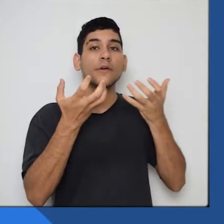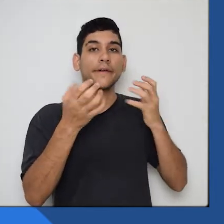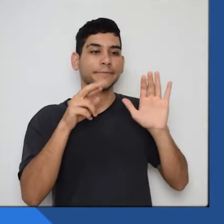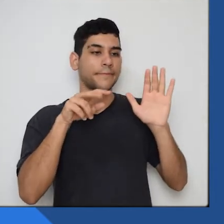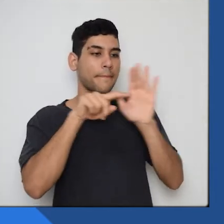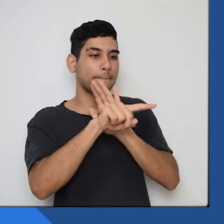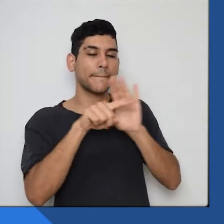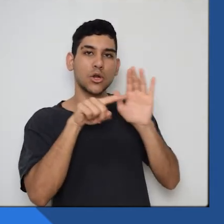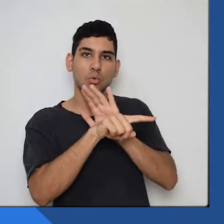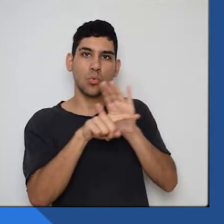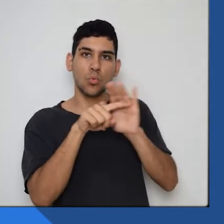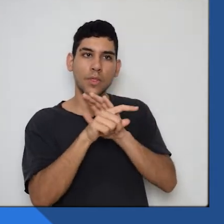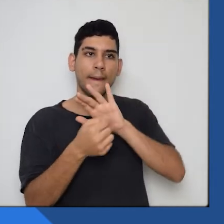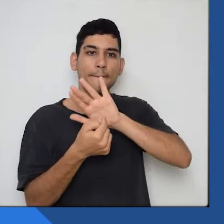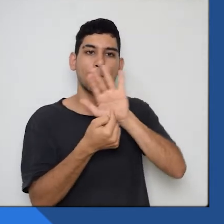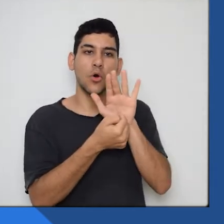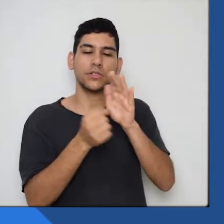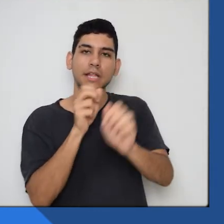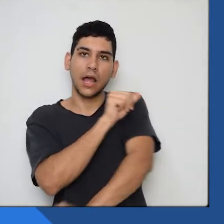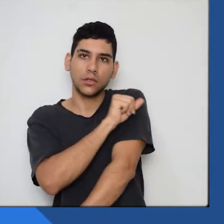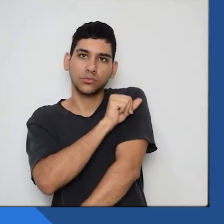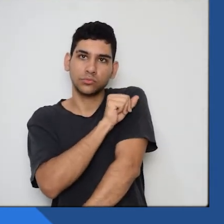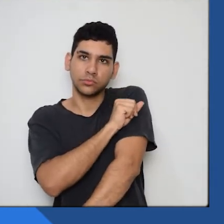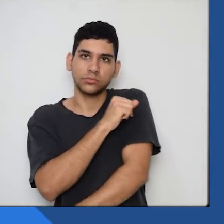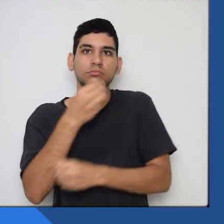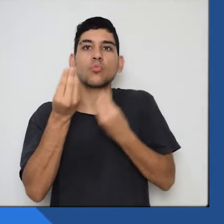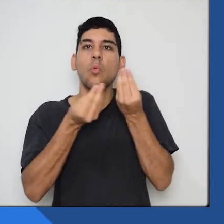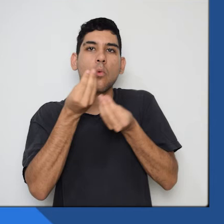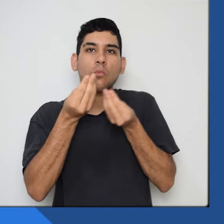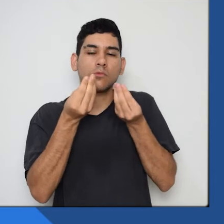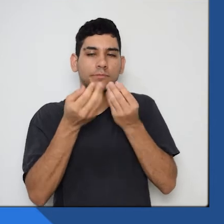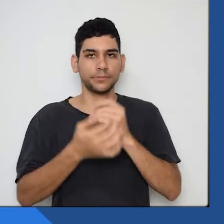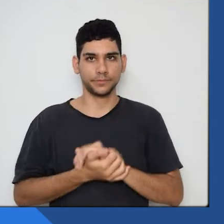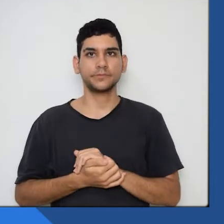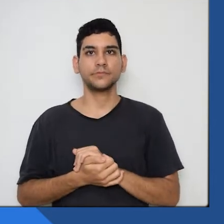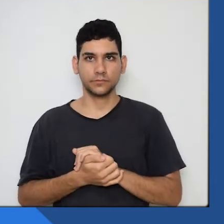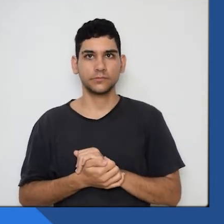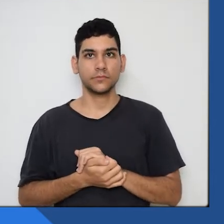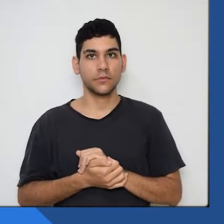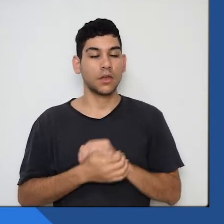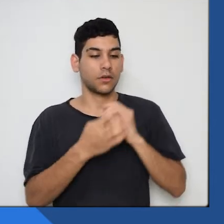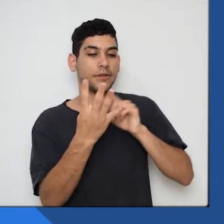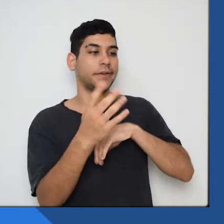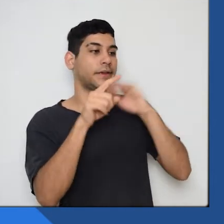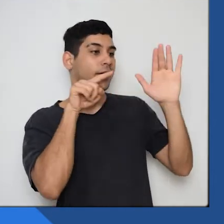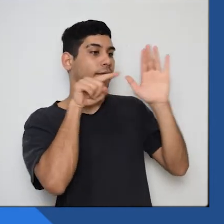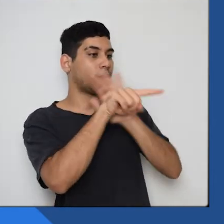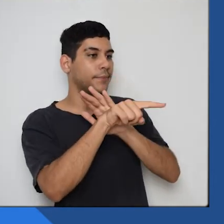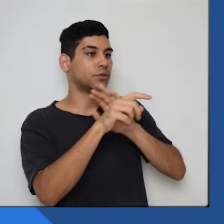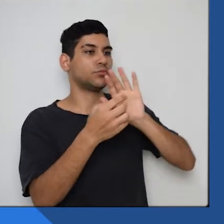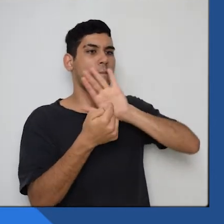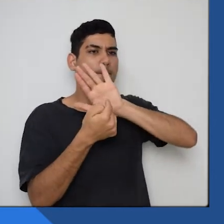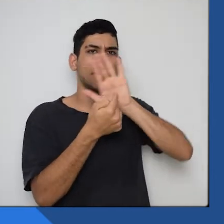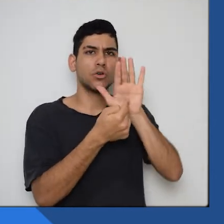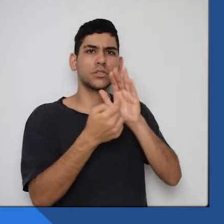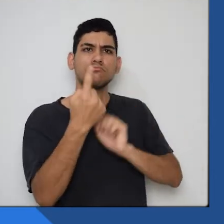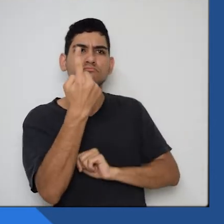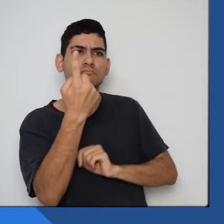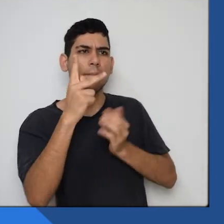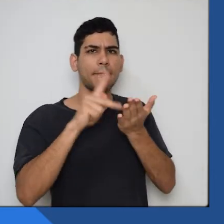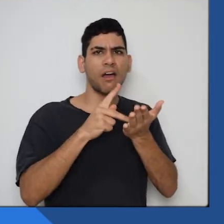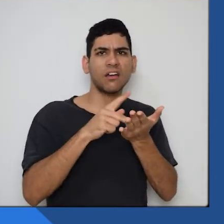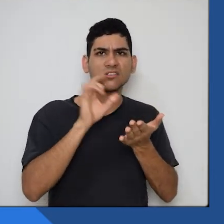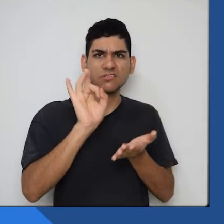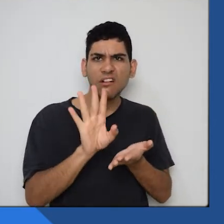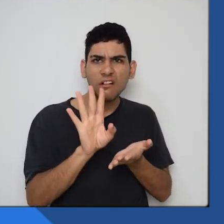que eu quero que as perguntas sejam apresentadas para os estudantes? Eu quero que cada pergunta